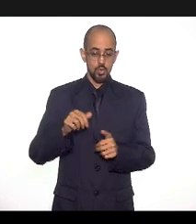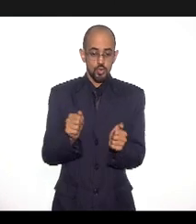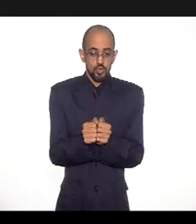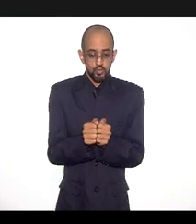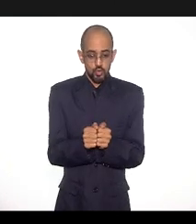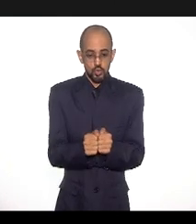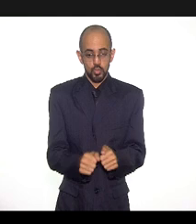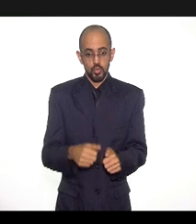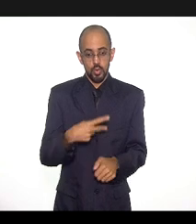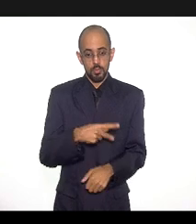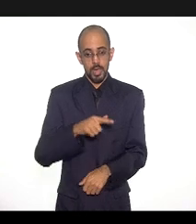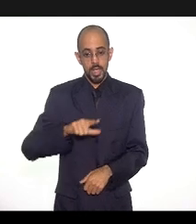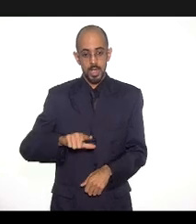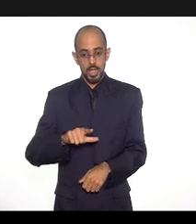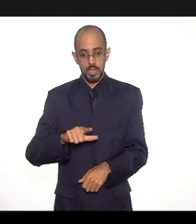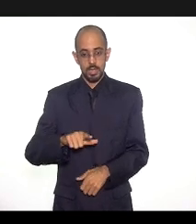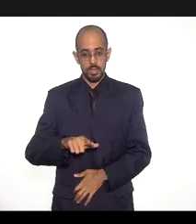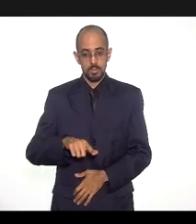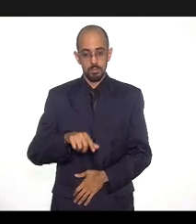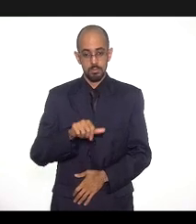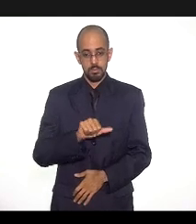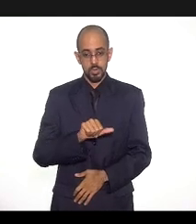ao PL